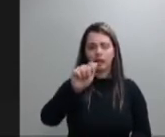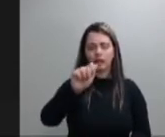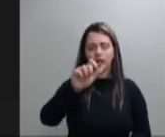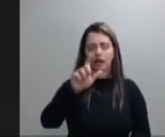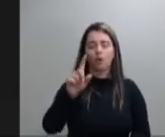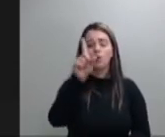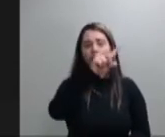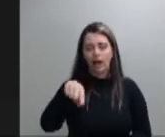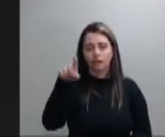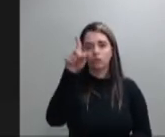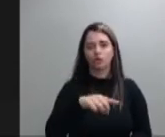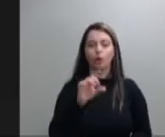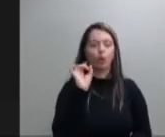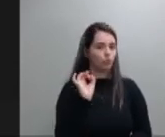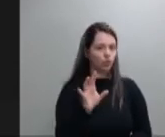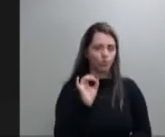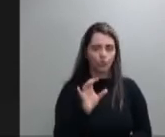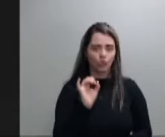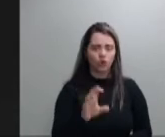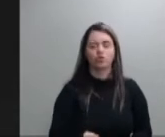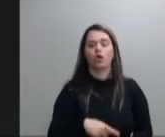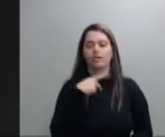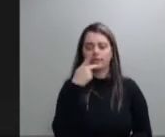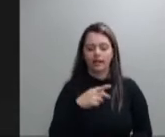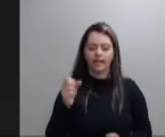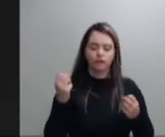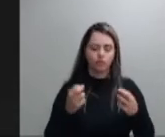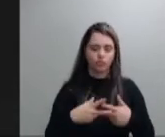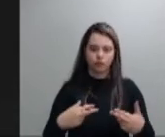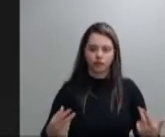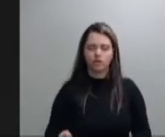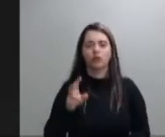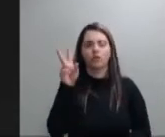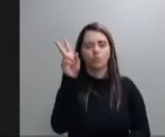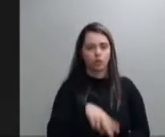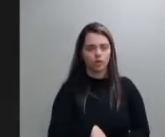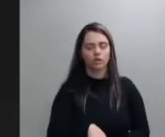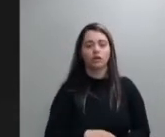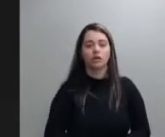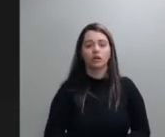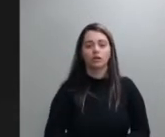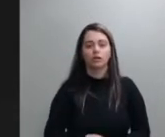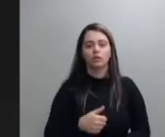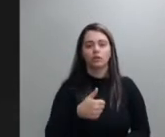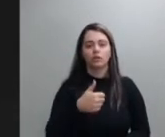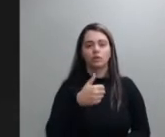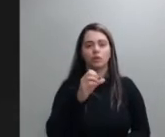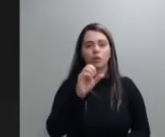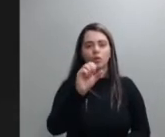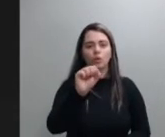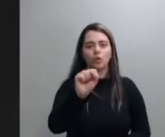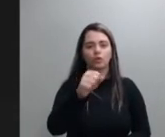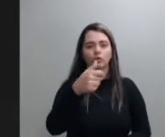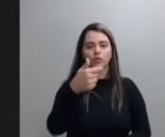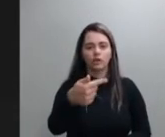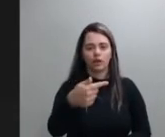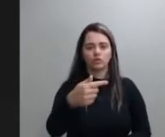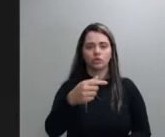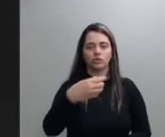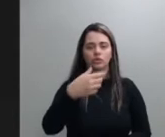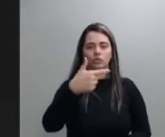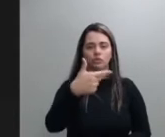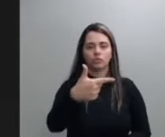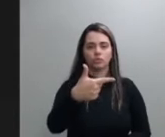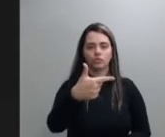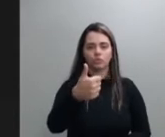como já mencionado várias vezes a parte que deliberou por aplicar a resolução 187 de 2014 mantendo-se sem